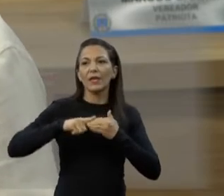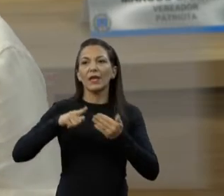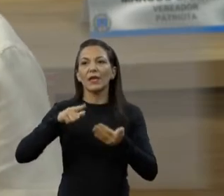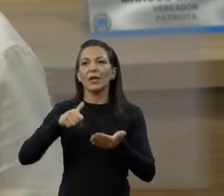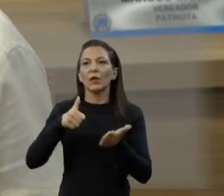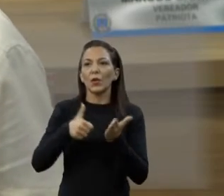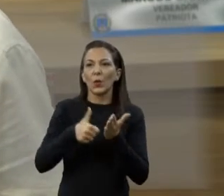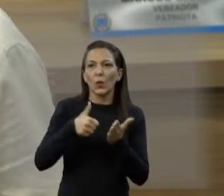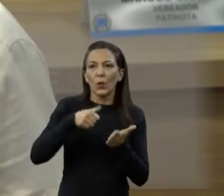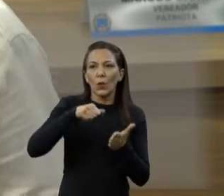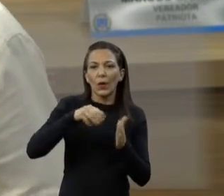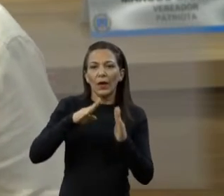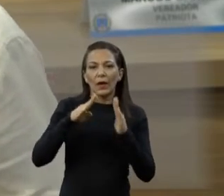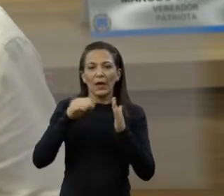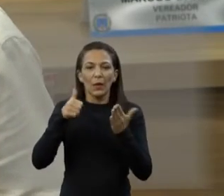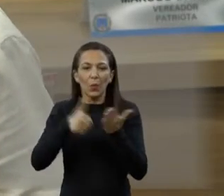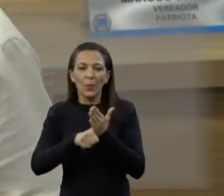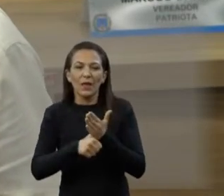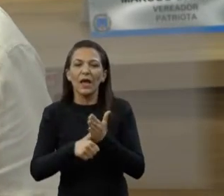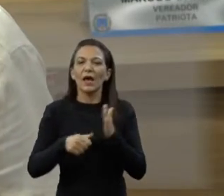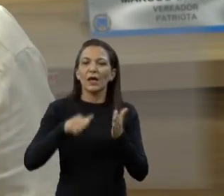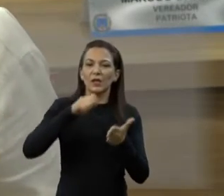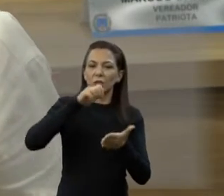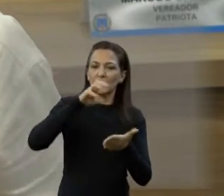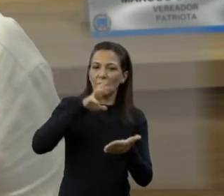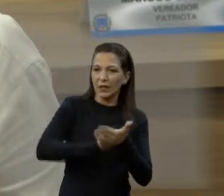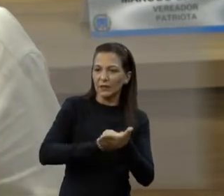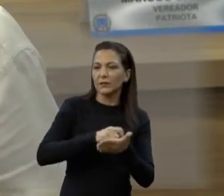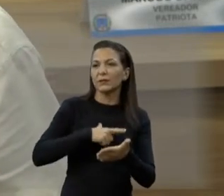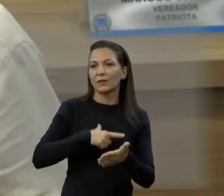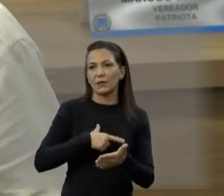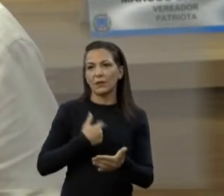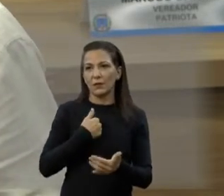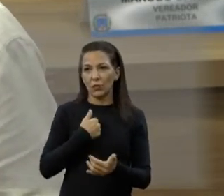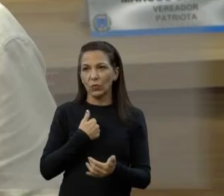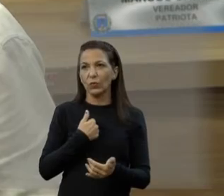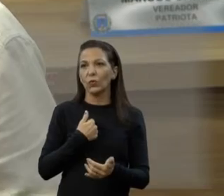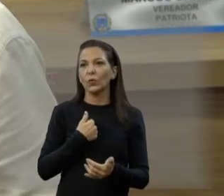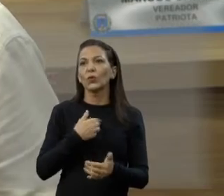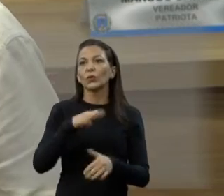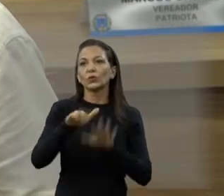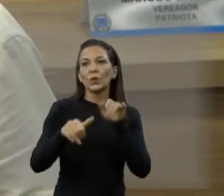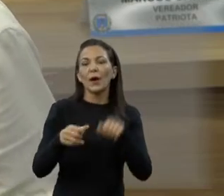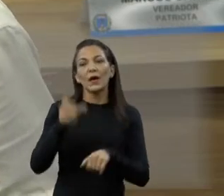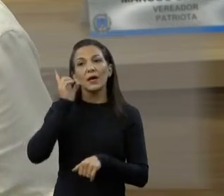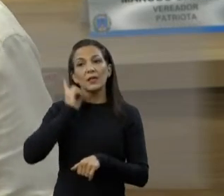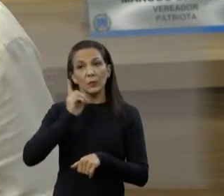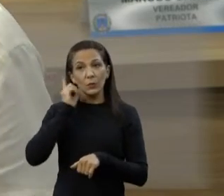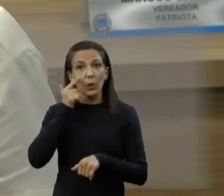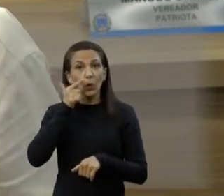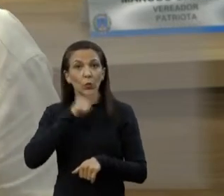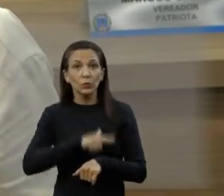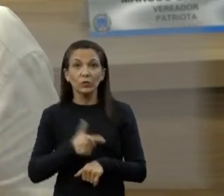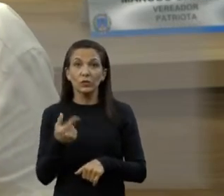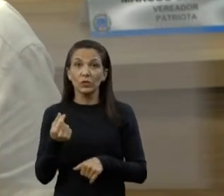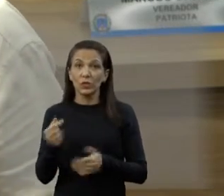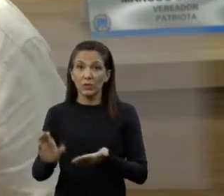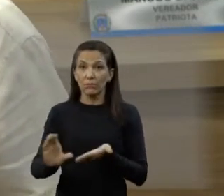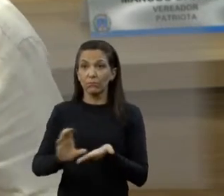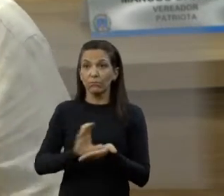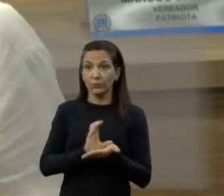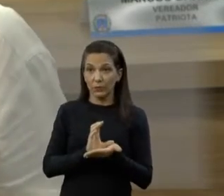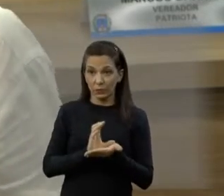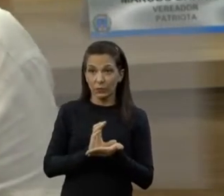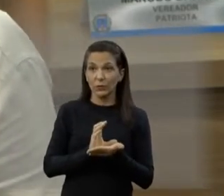imobiliário uma coisa de sentido e na época eu fiquei de contratar um é político algum Deputado para conseguir se uma verba parlamentar